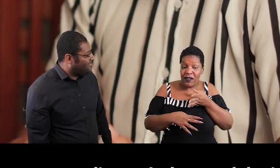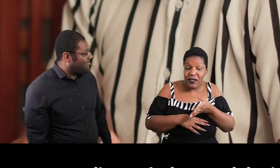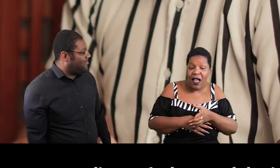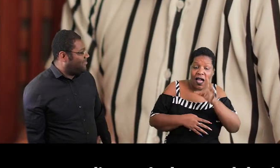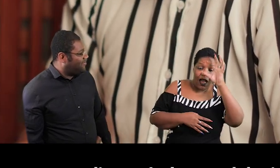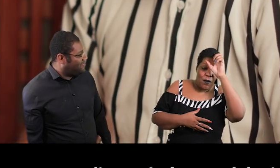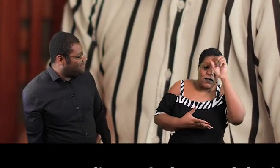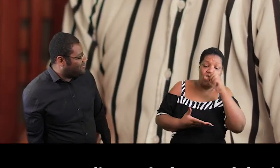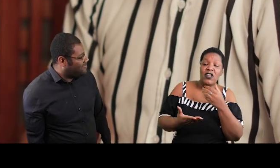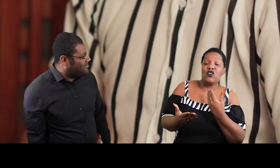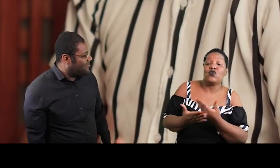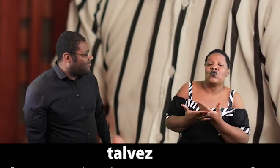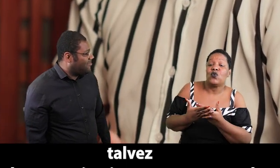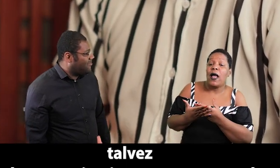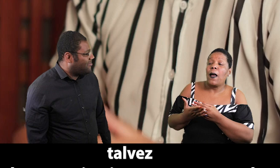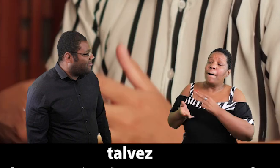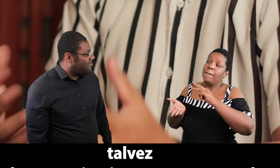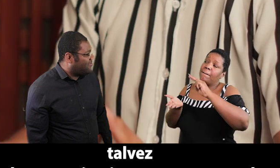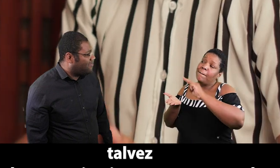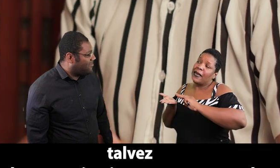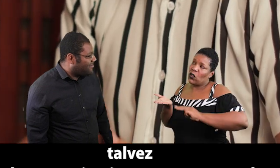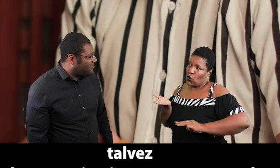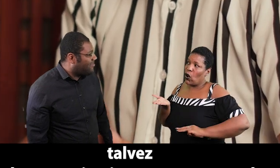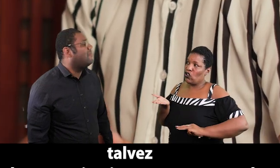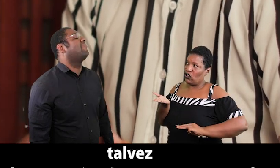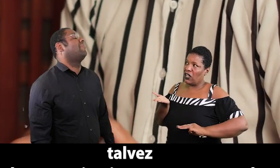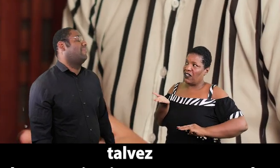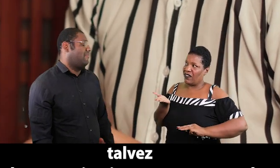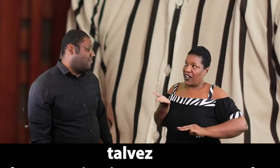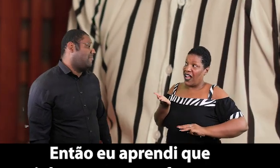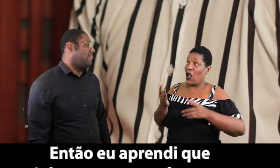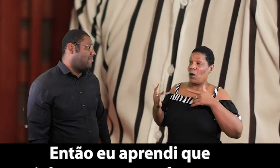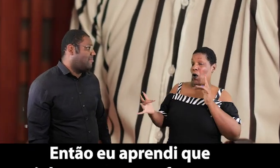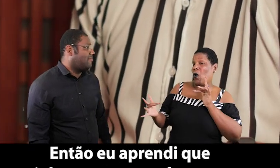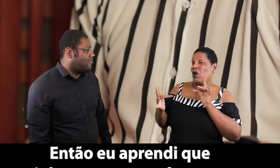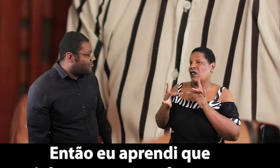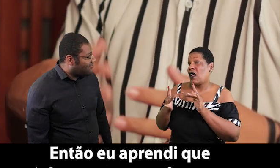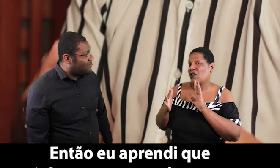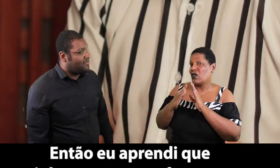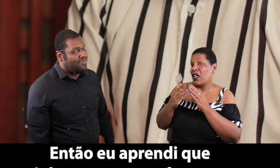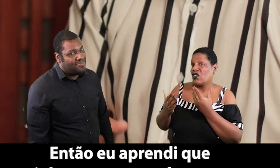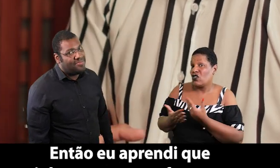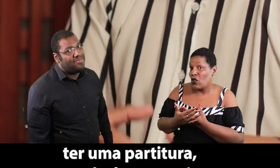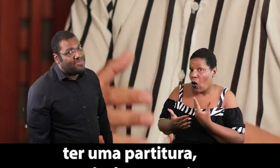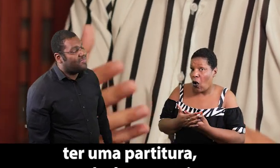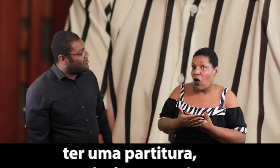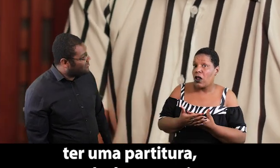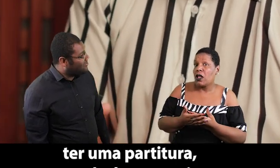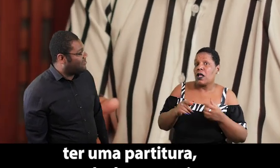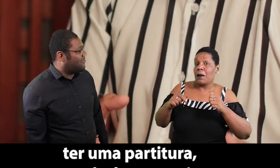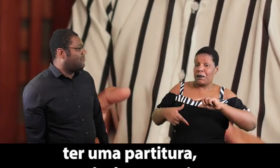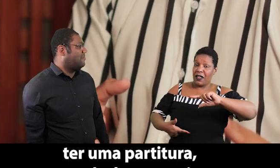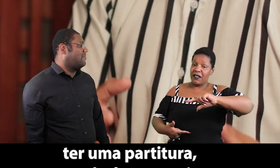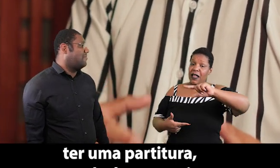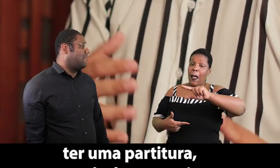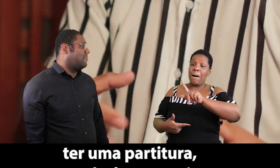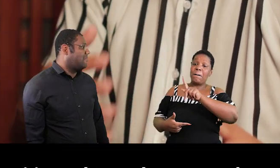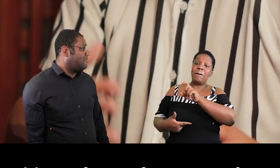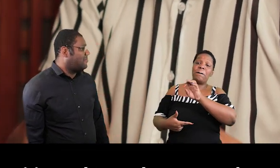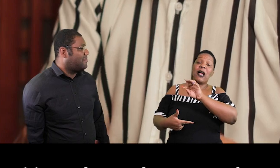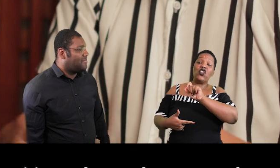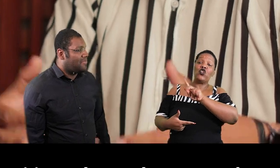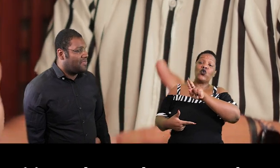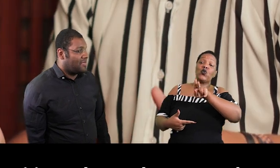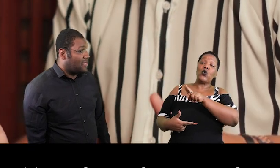de metodologias. Talvez pelo meu primeiro contato ser na escola. Então eu aprendi que eu tinha que ter uma ferramenta, talvez uma partitura, e através dessa partitura eu ia